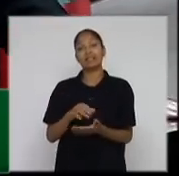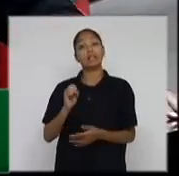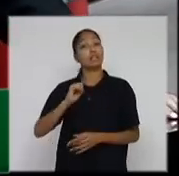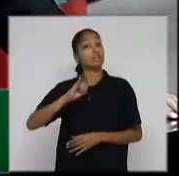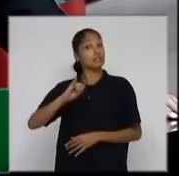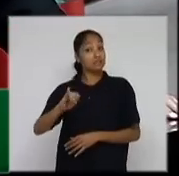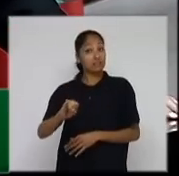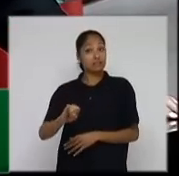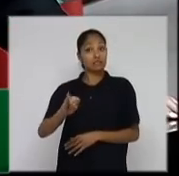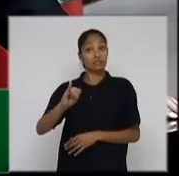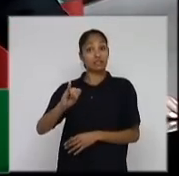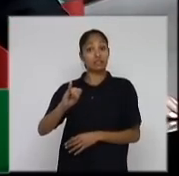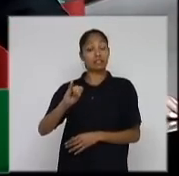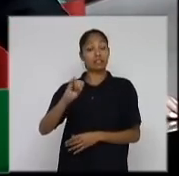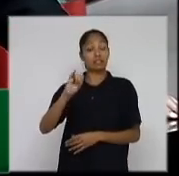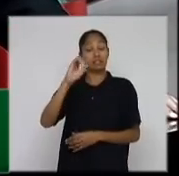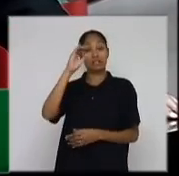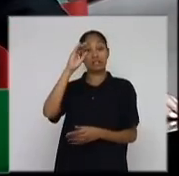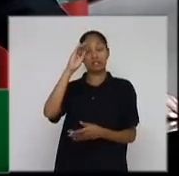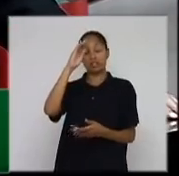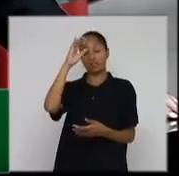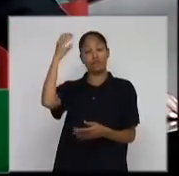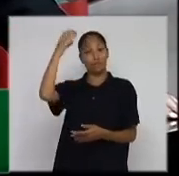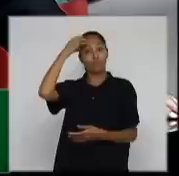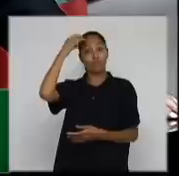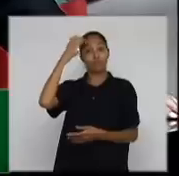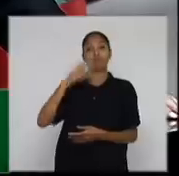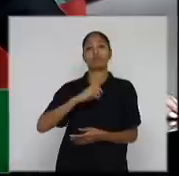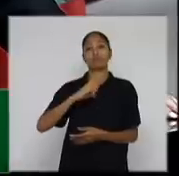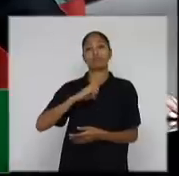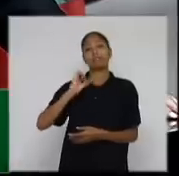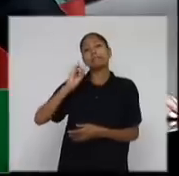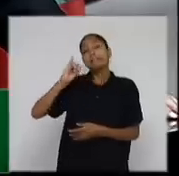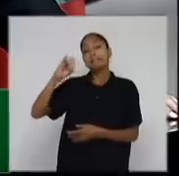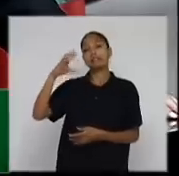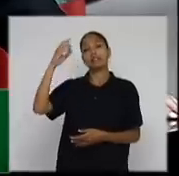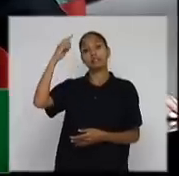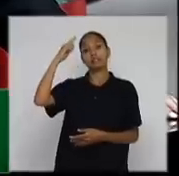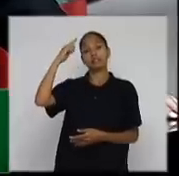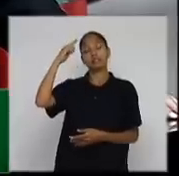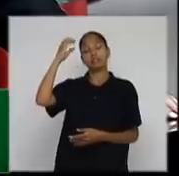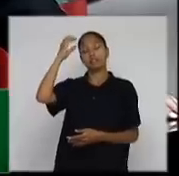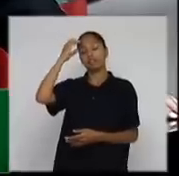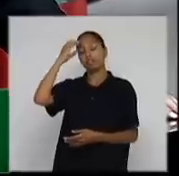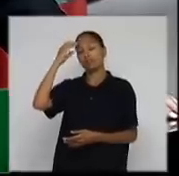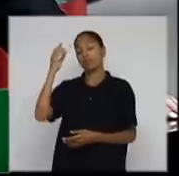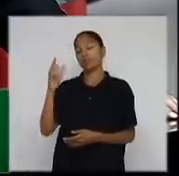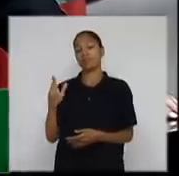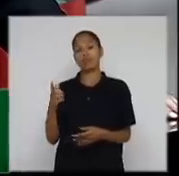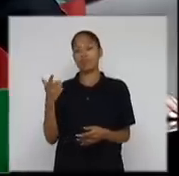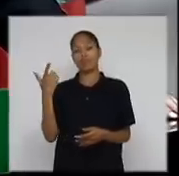assumido essa cadeira expondo os meus colegas e meu partido. Vai